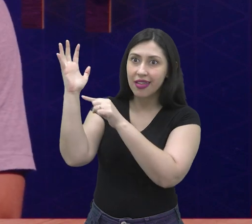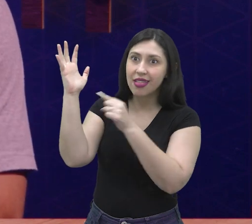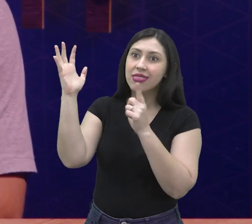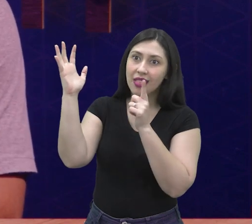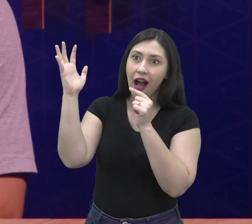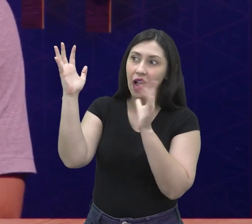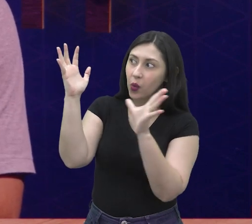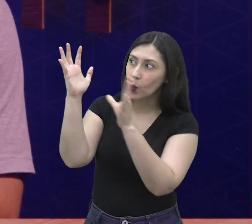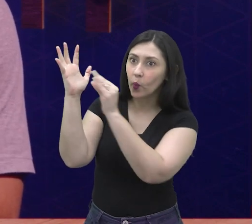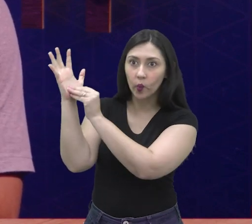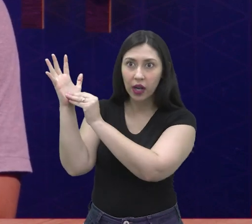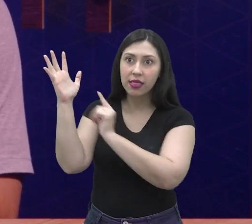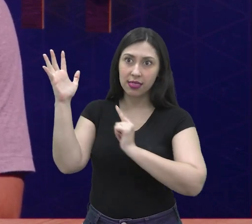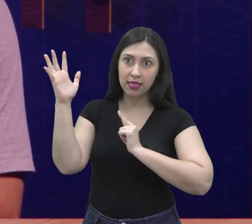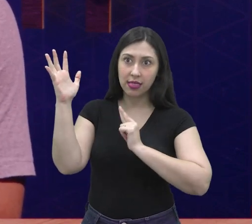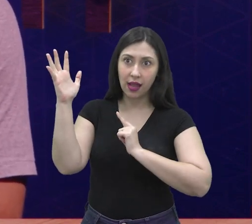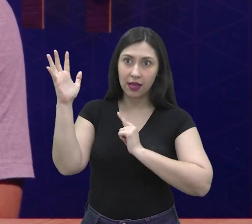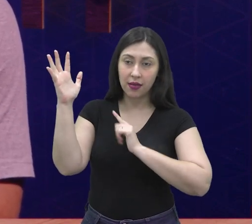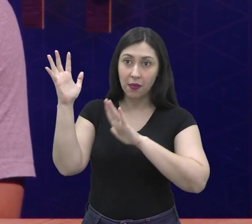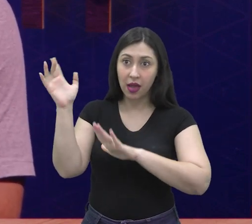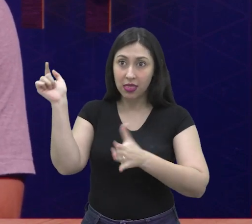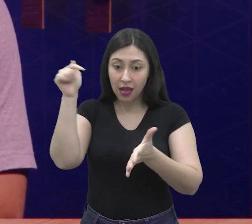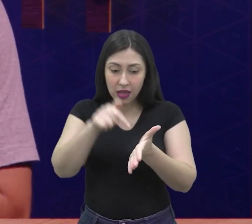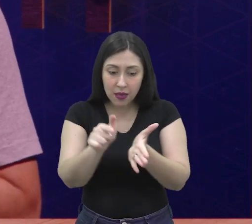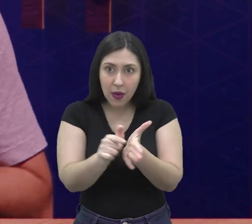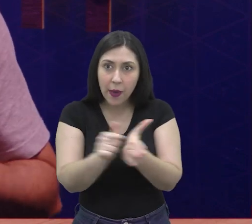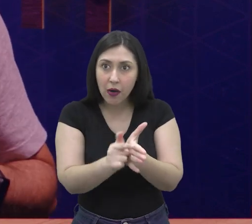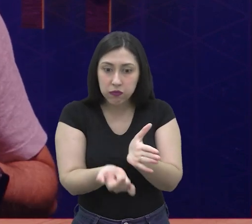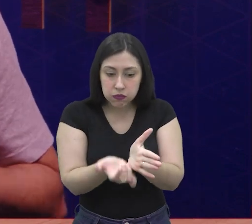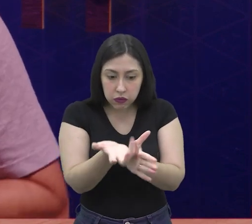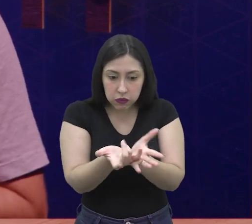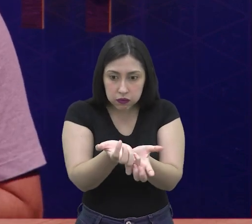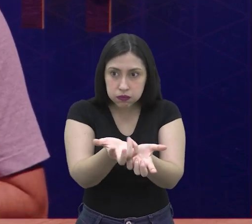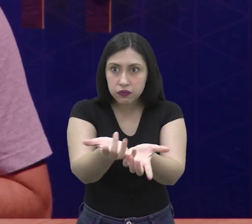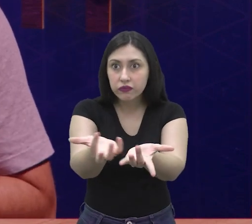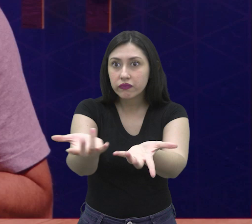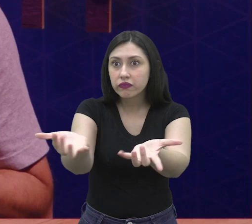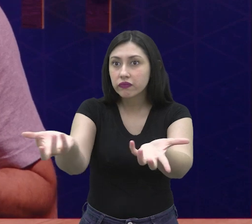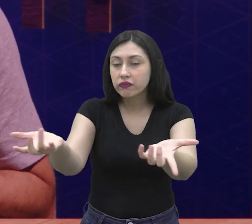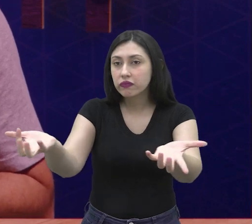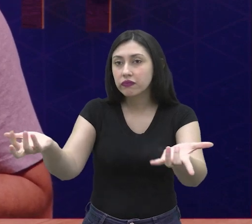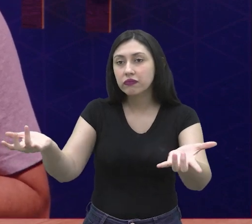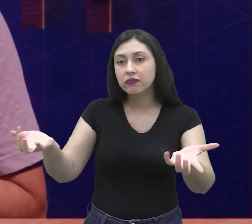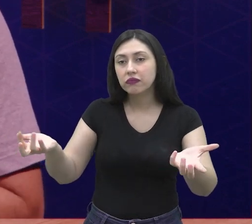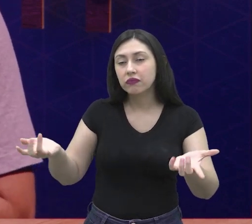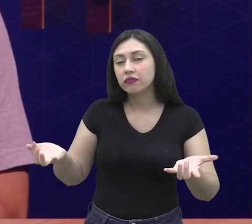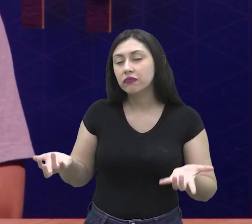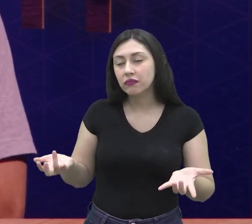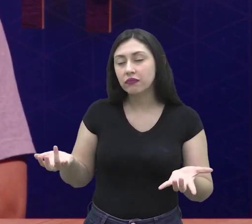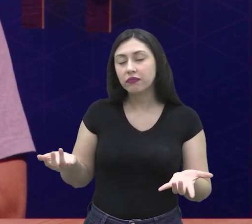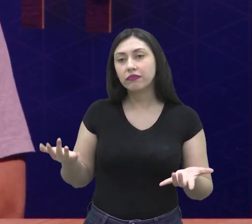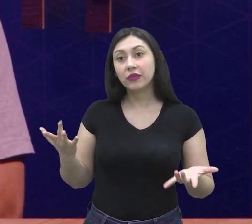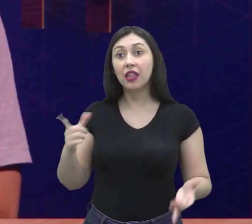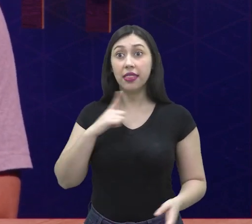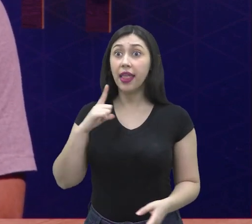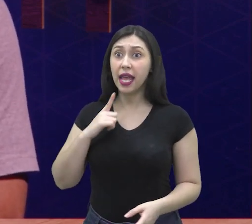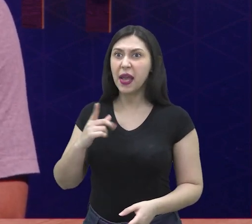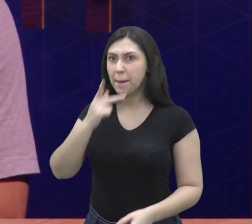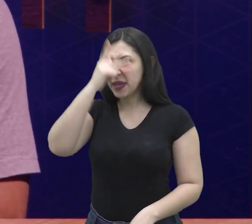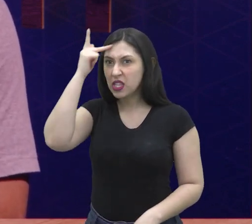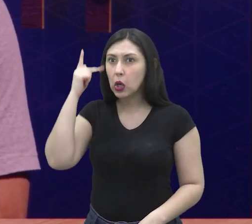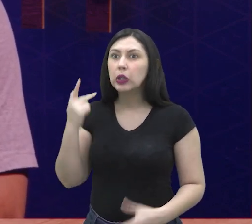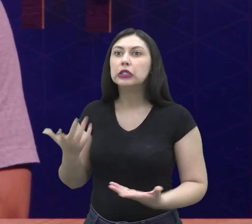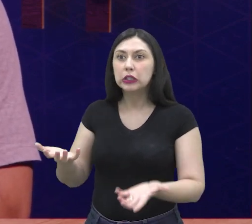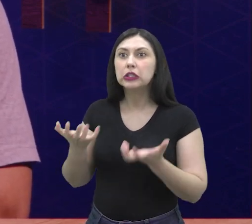né? Já pega fogo e aí vai se alastrando. Então, além de ter proposital,